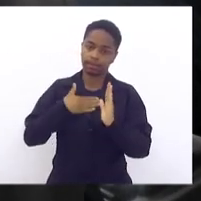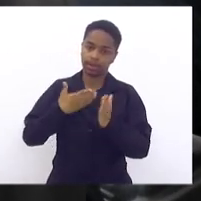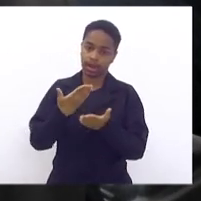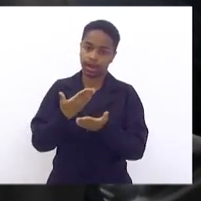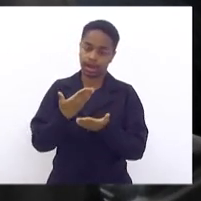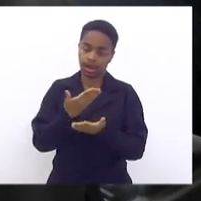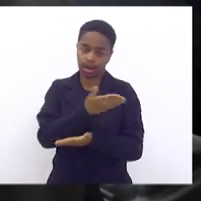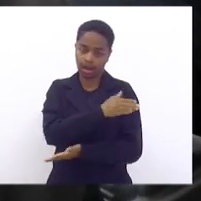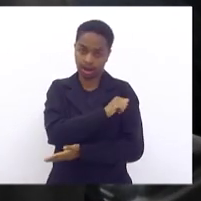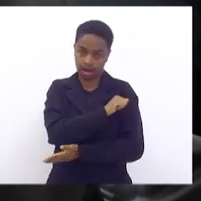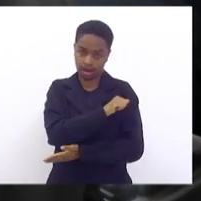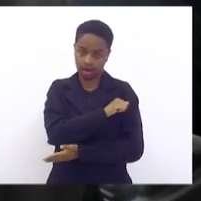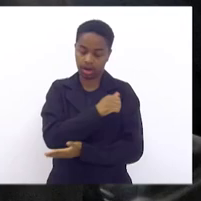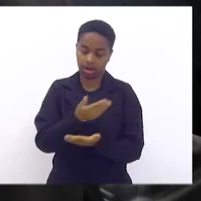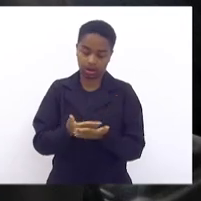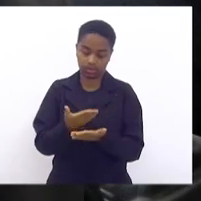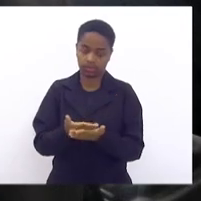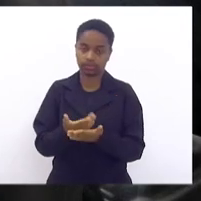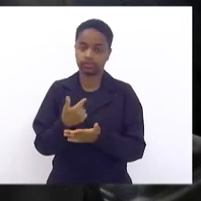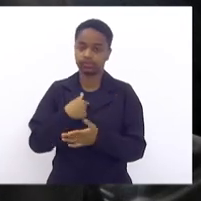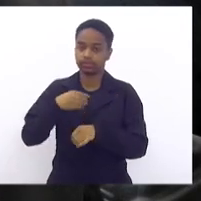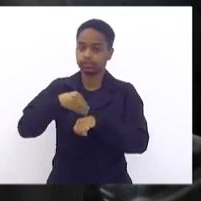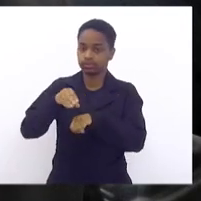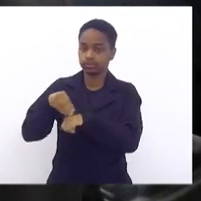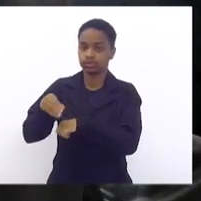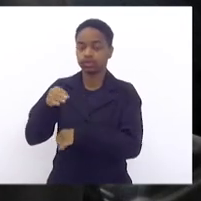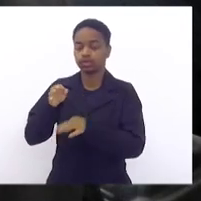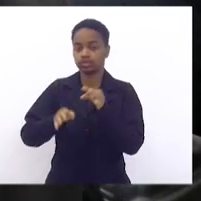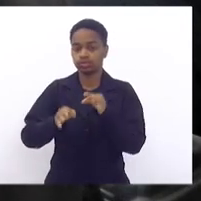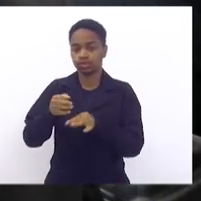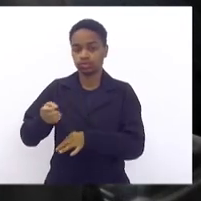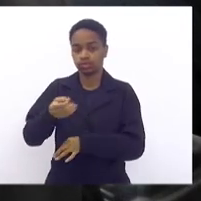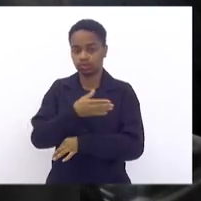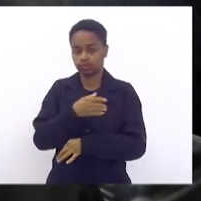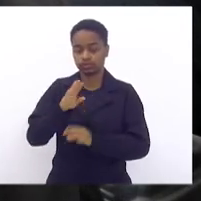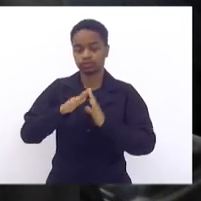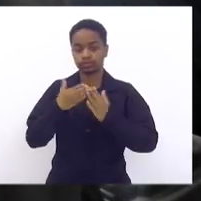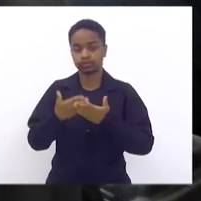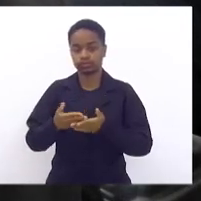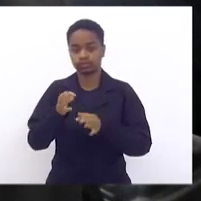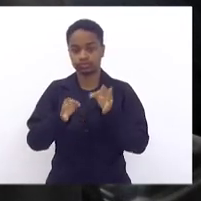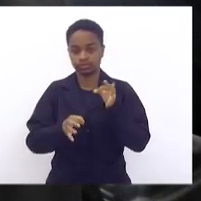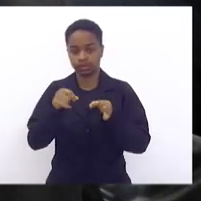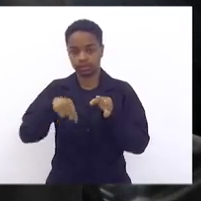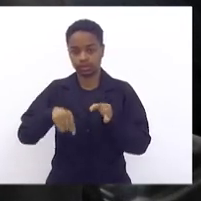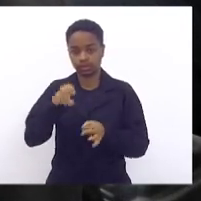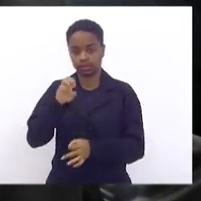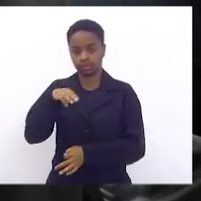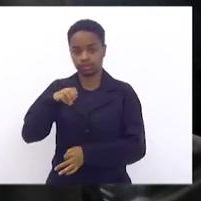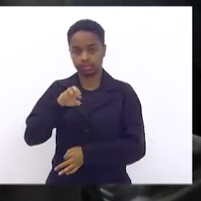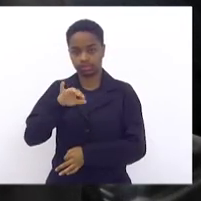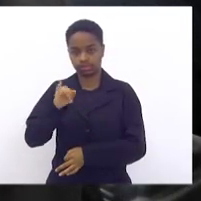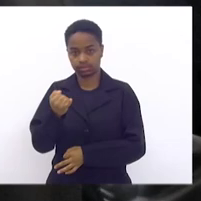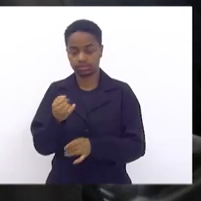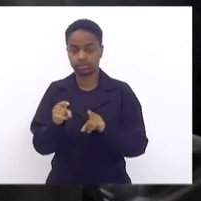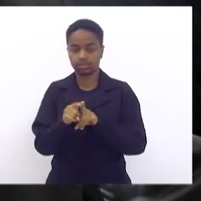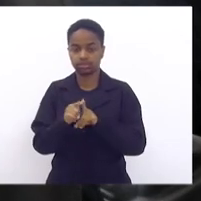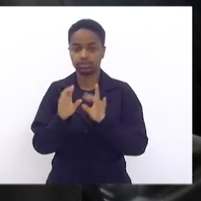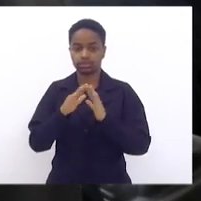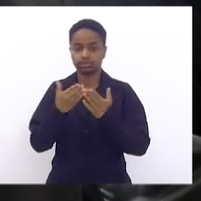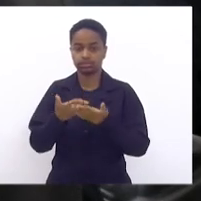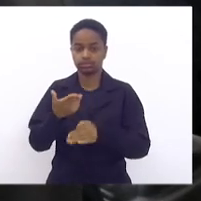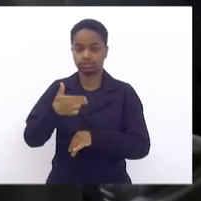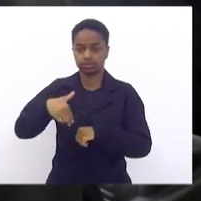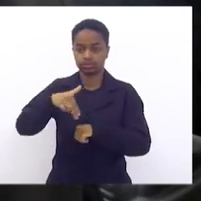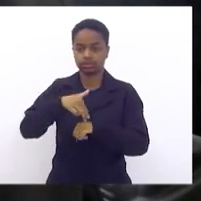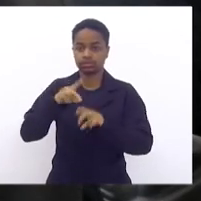formação dos juízes novos que ingressam na carreira, tanto na escola judicial aqui na nossa EMERJ, quanto na escola nacional, toda a parte da temática